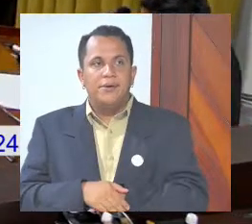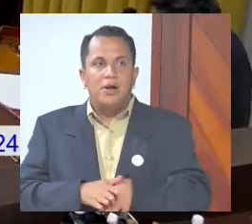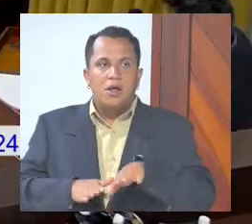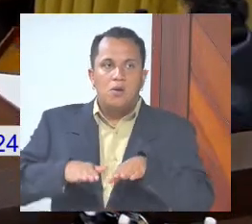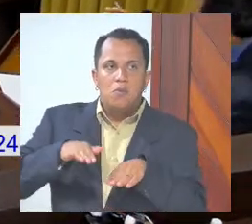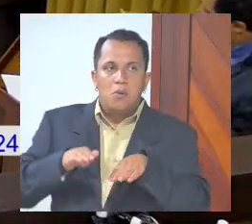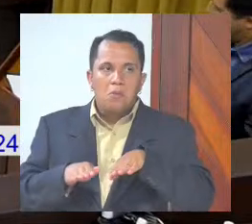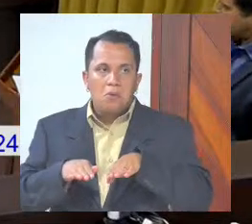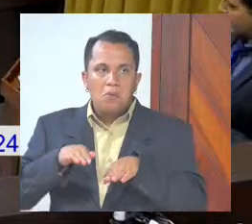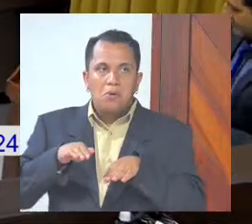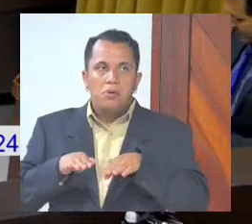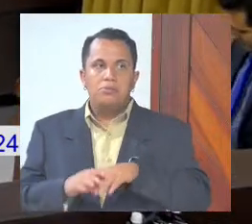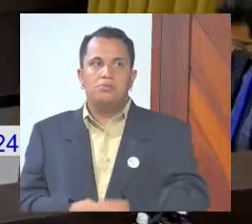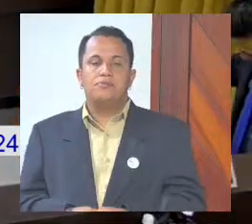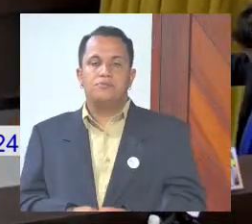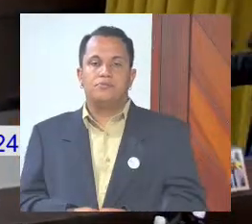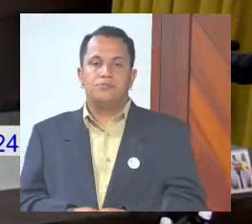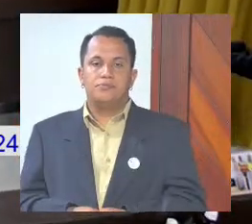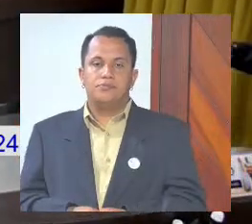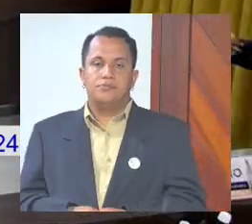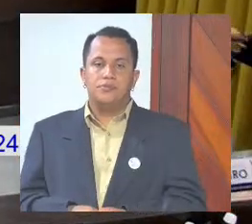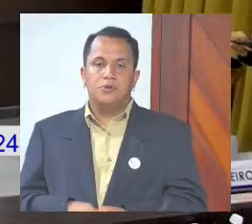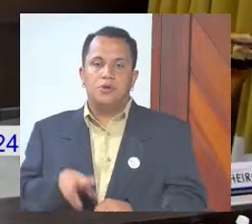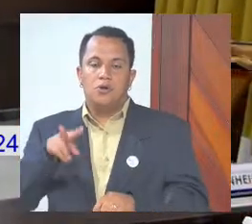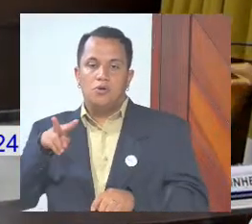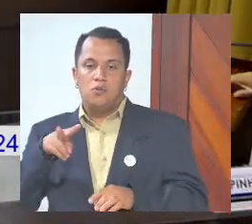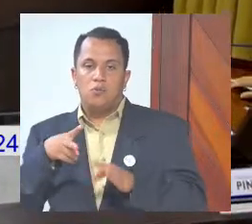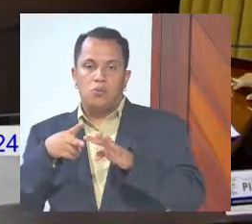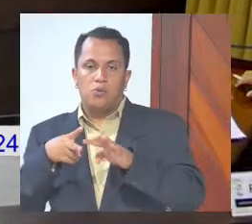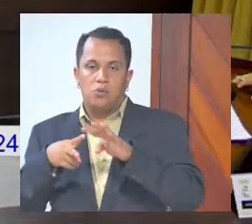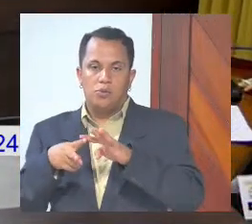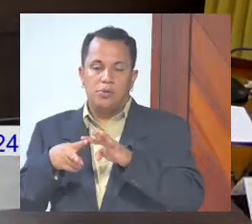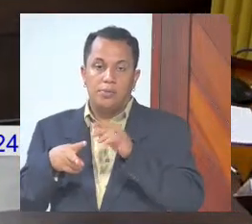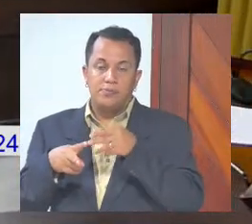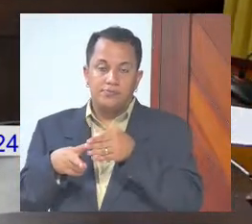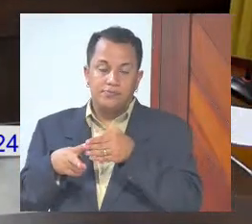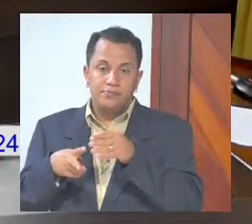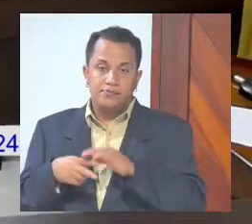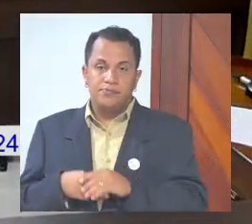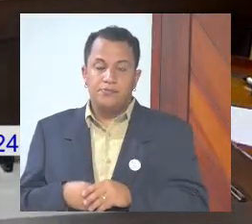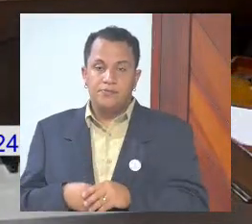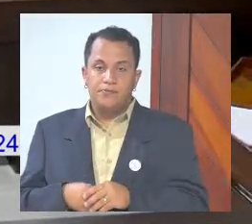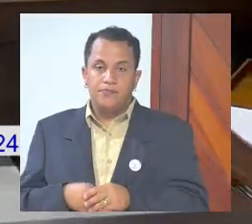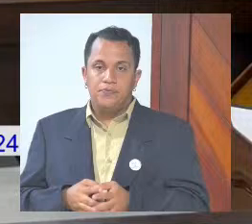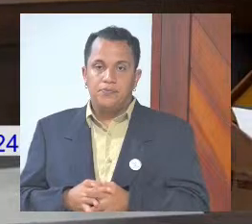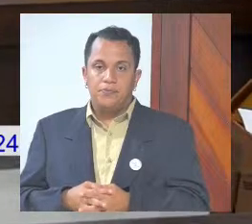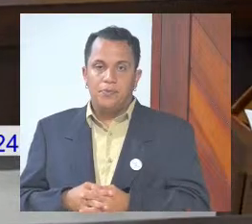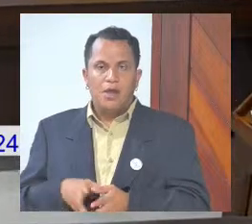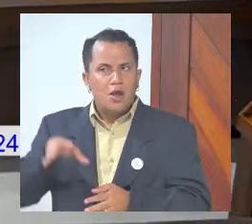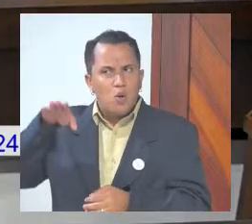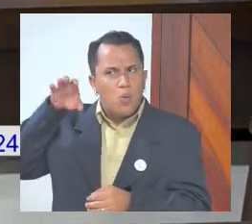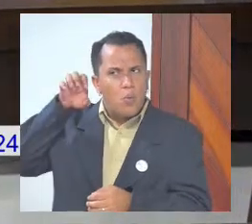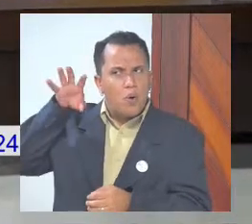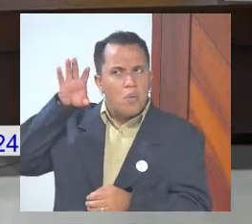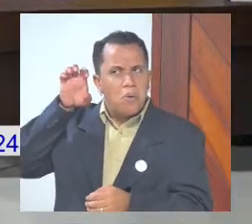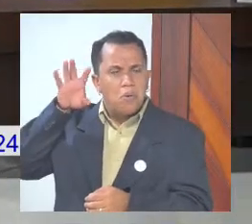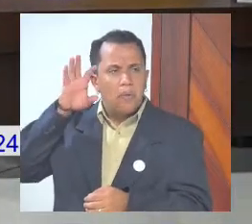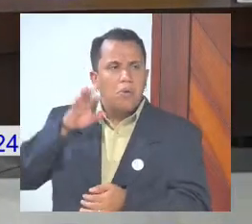moderador sobre esses dois pontos de discurso. Eu ouvi